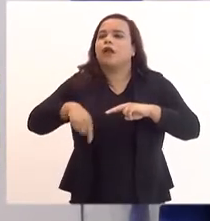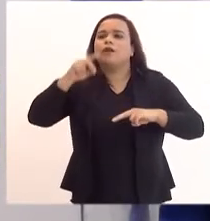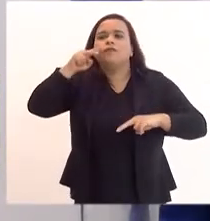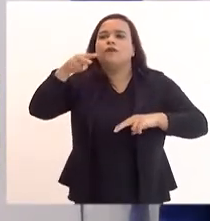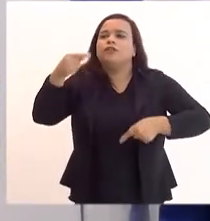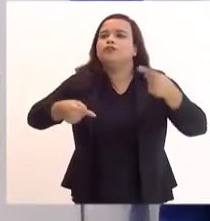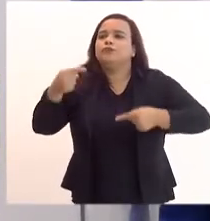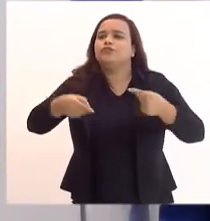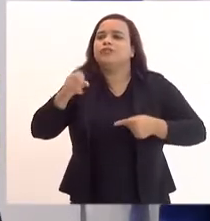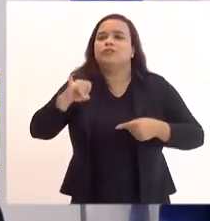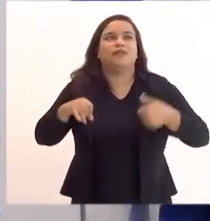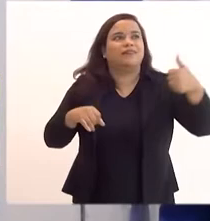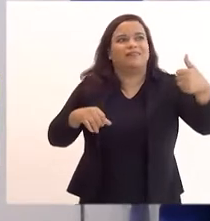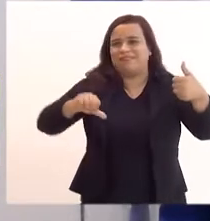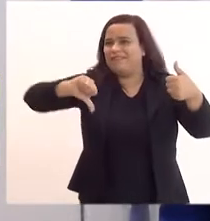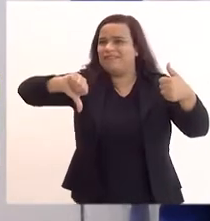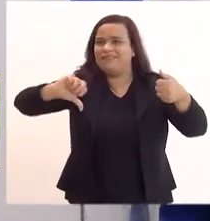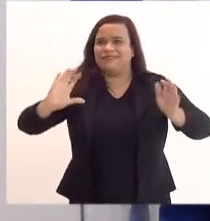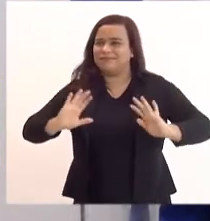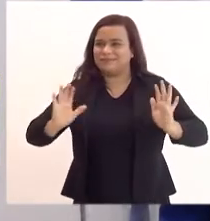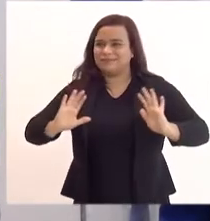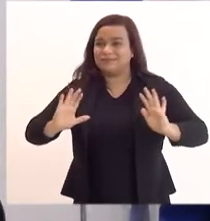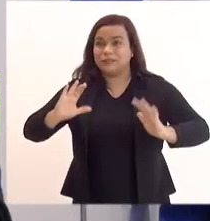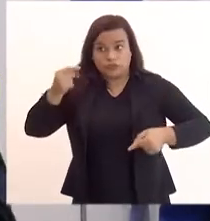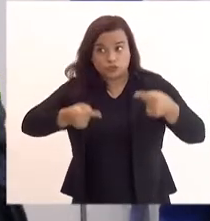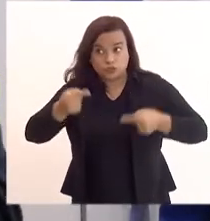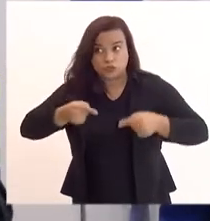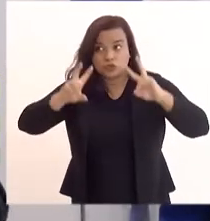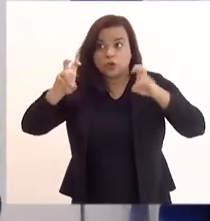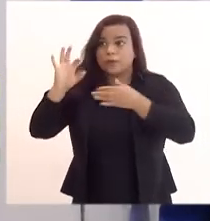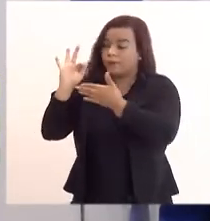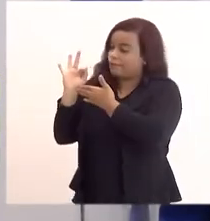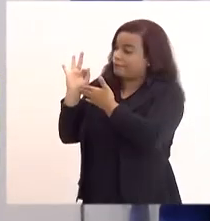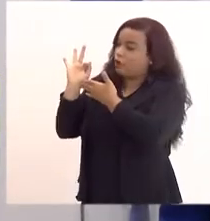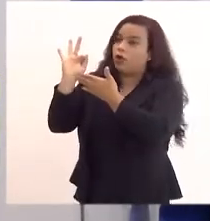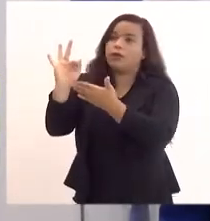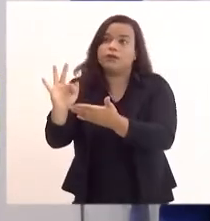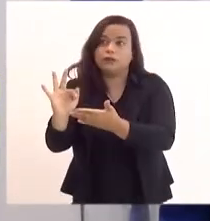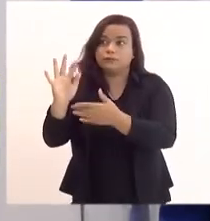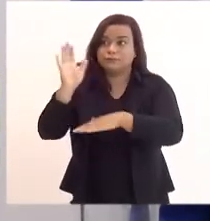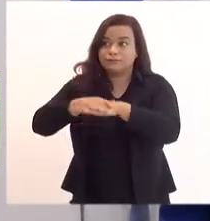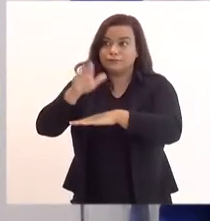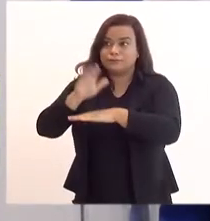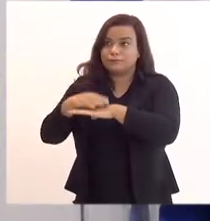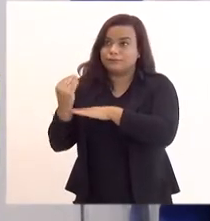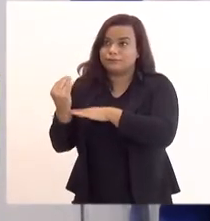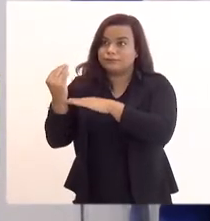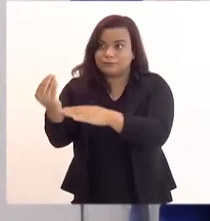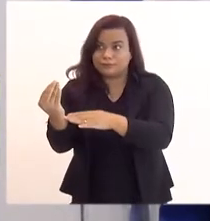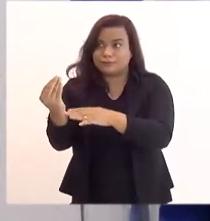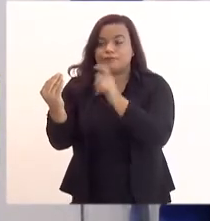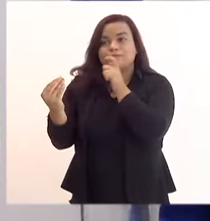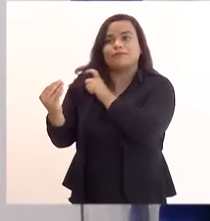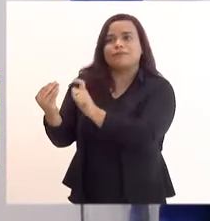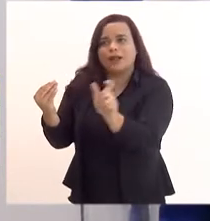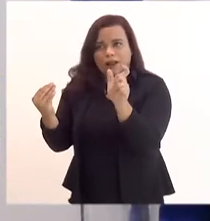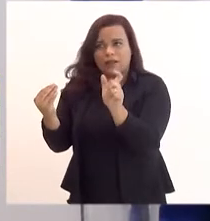se elevou o ruim, estamos discutindo o fornecimento, e é nessa palavra que eu me atenho.